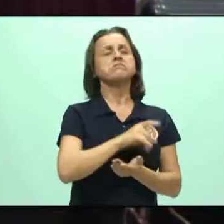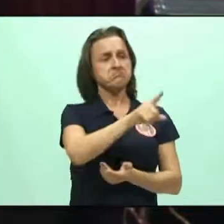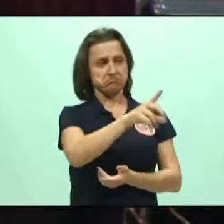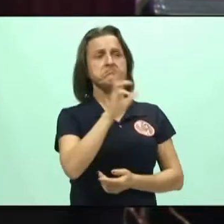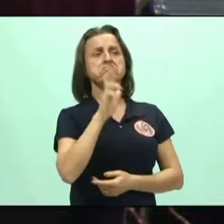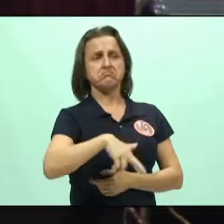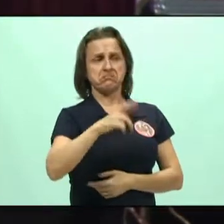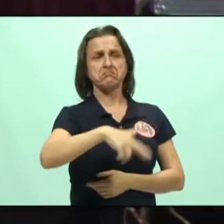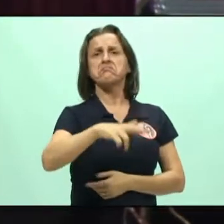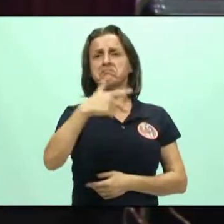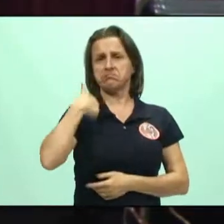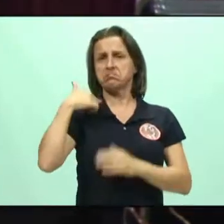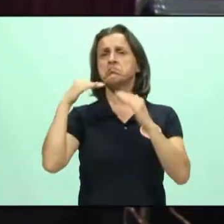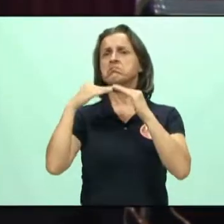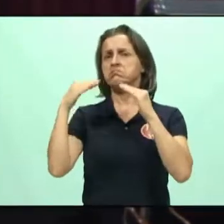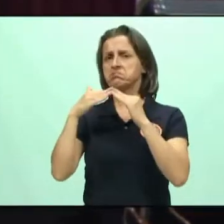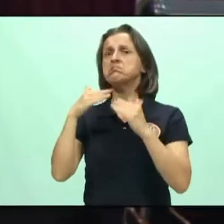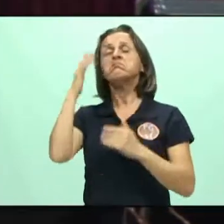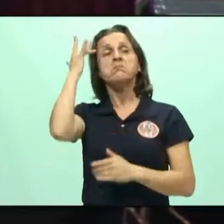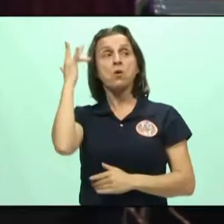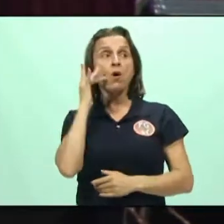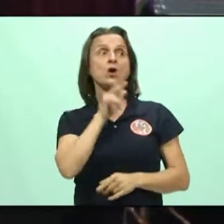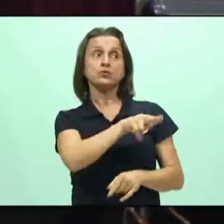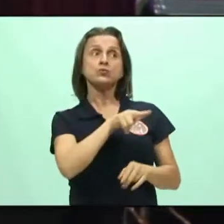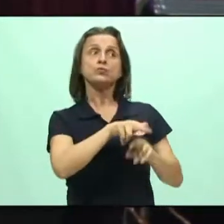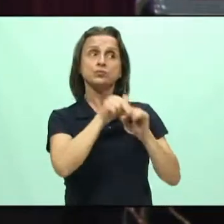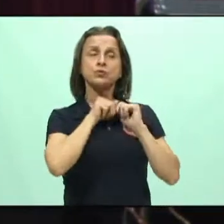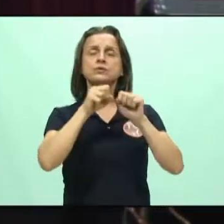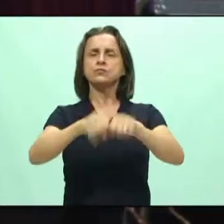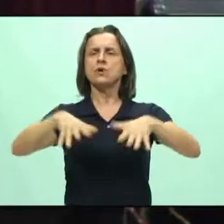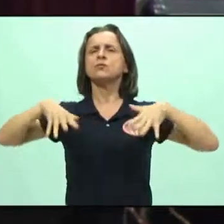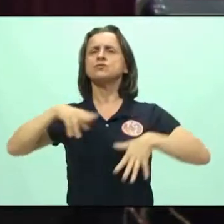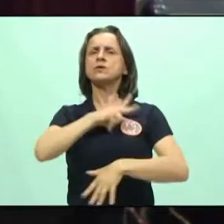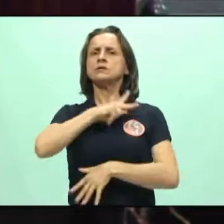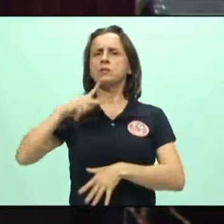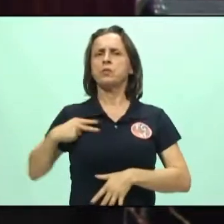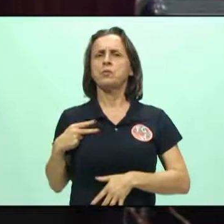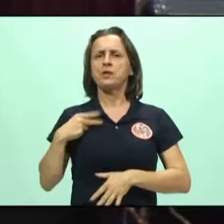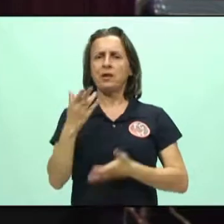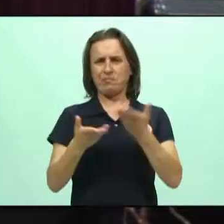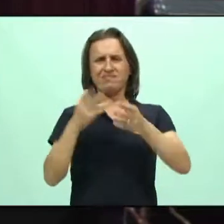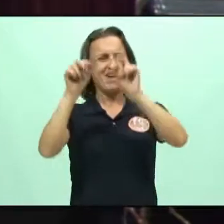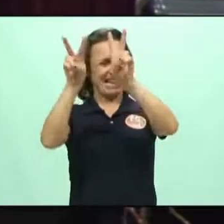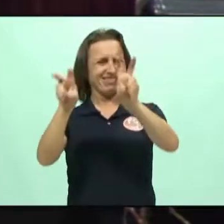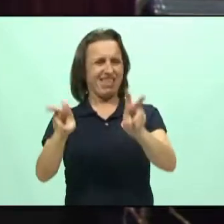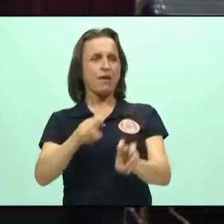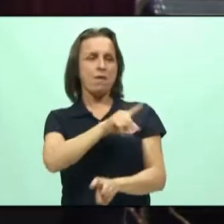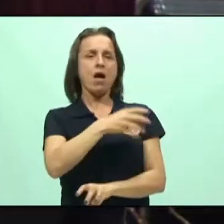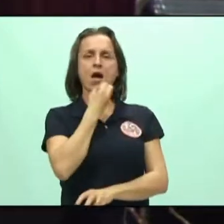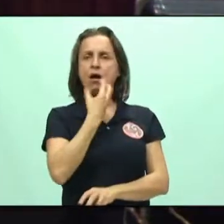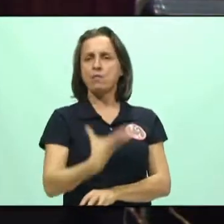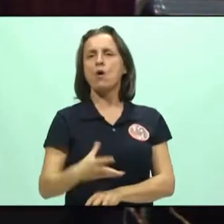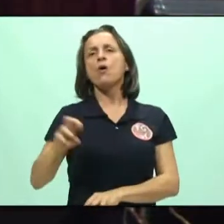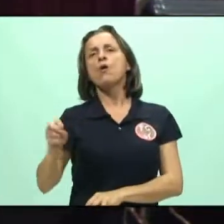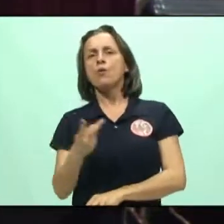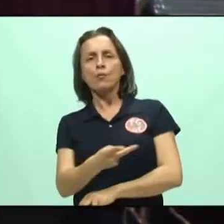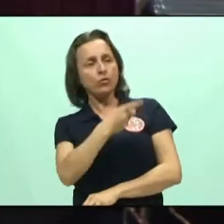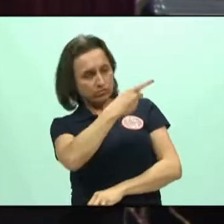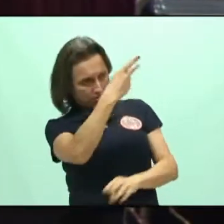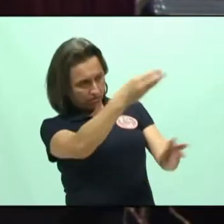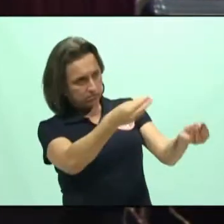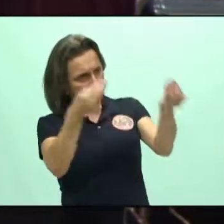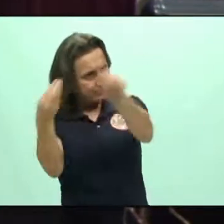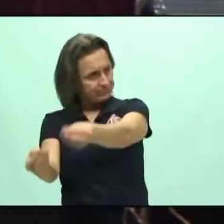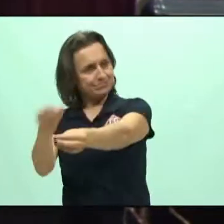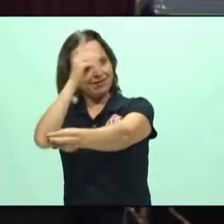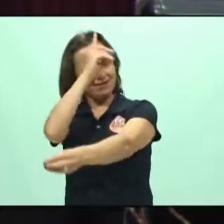o vereador Então eu acho que a audiência pública para tratar do tema é uma boa oportunidade para que o senhor traga essa ideia para